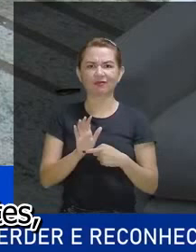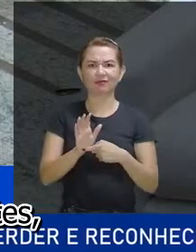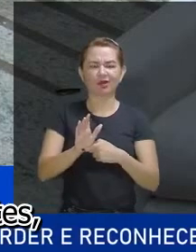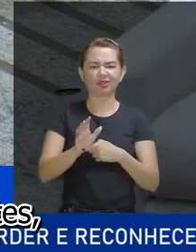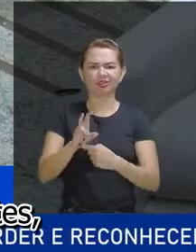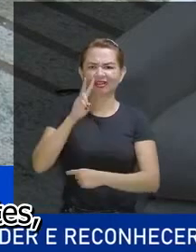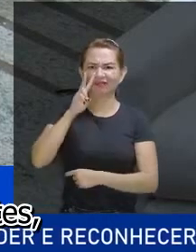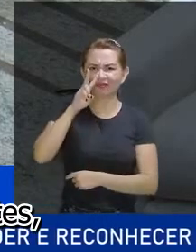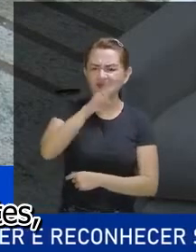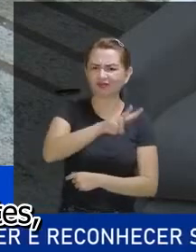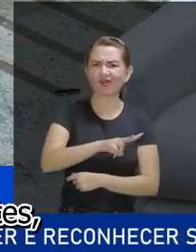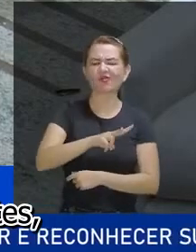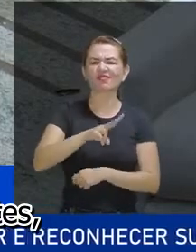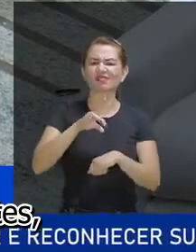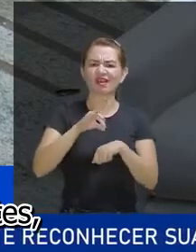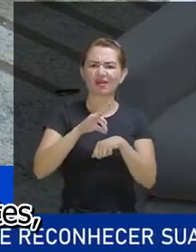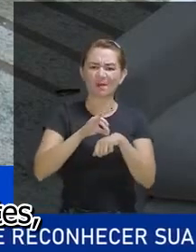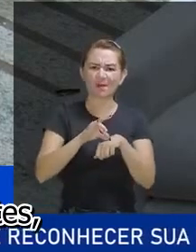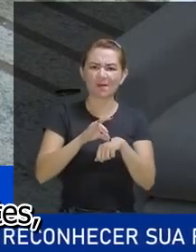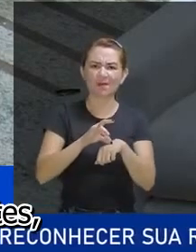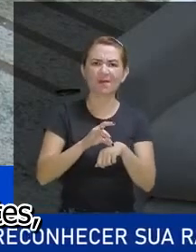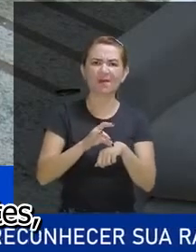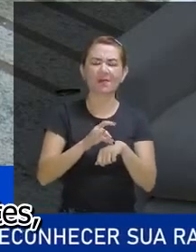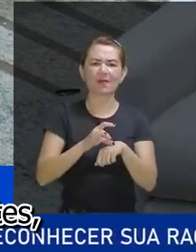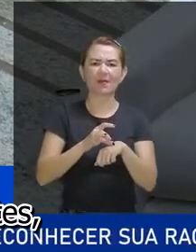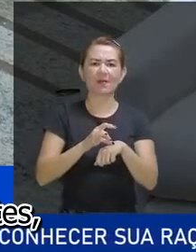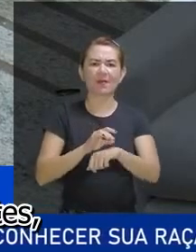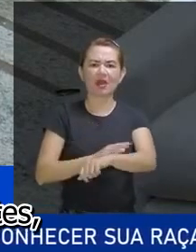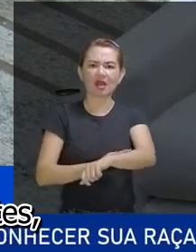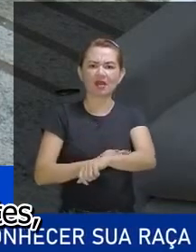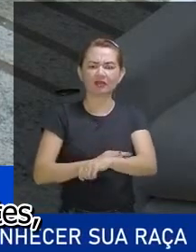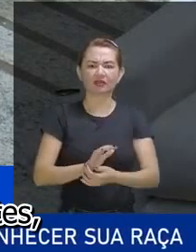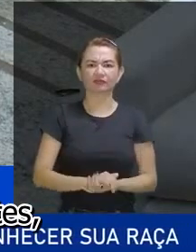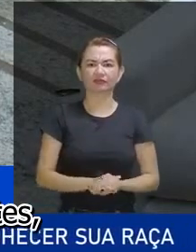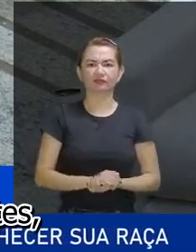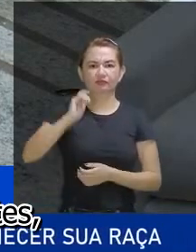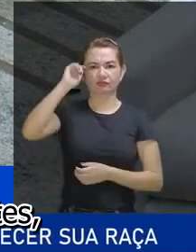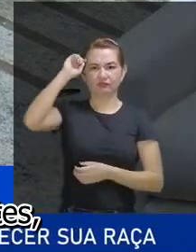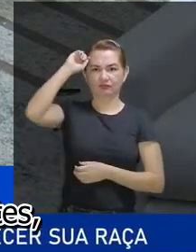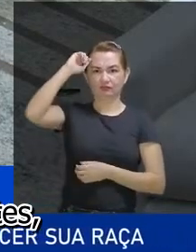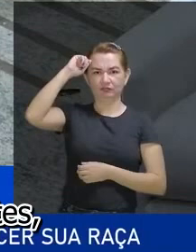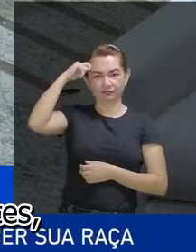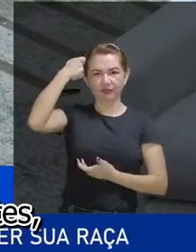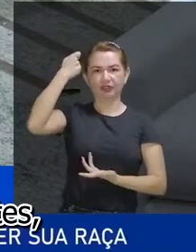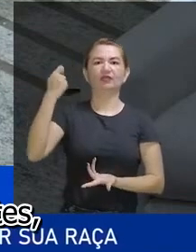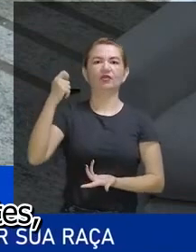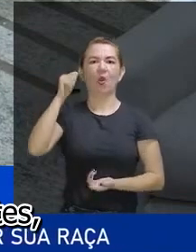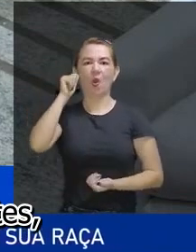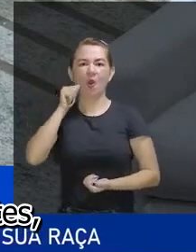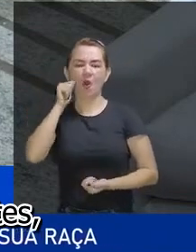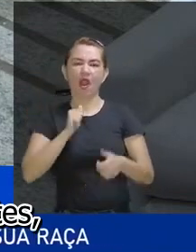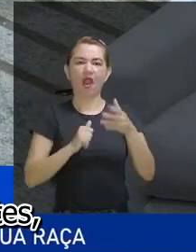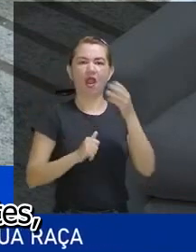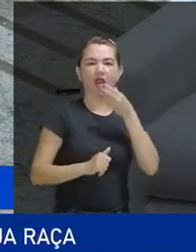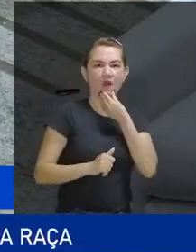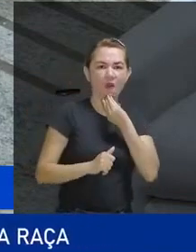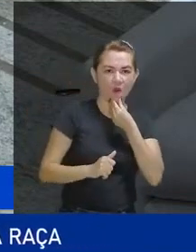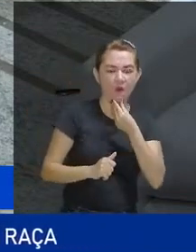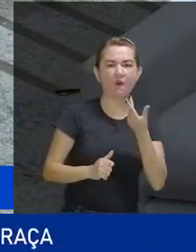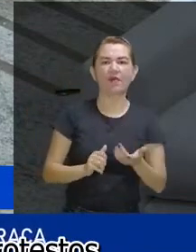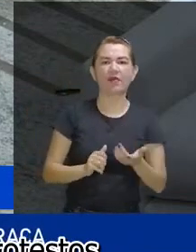povo negro, o povo preto, os afrodescendentes, os homens cavalos, as mulheres,